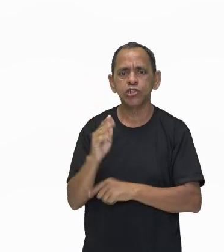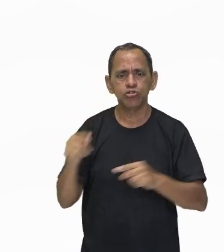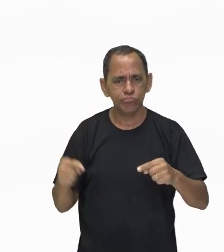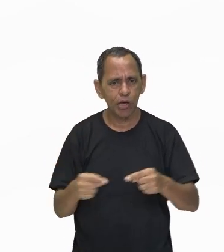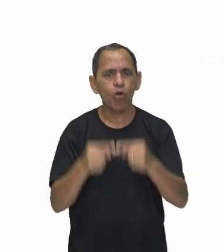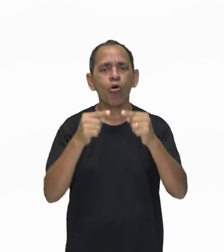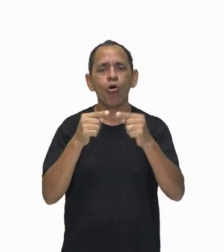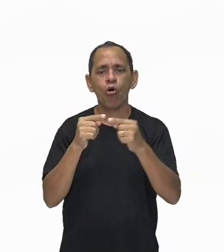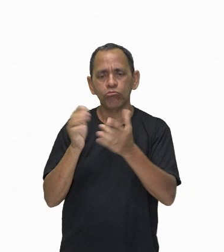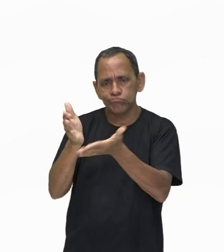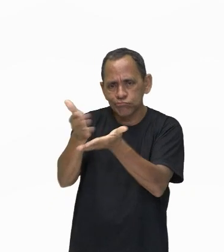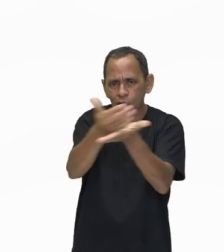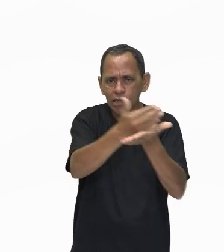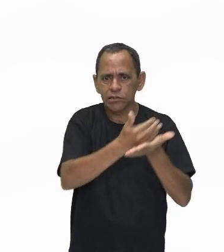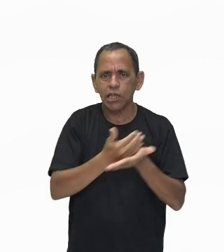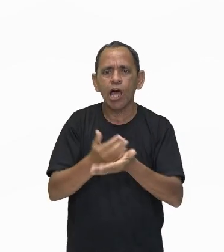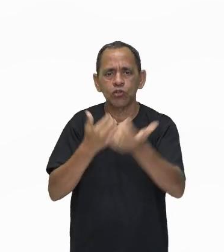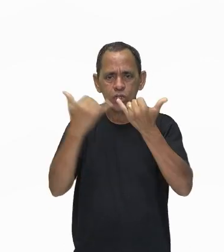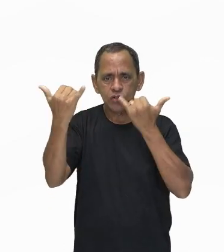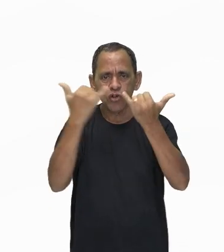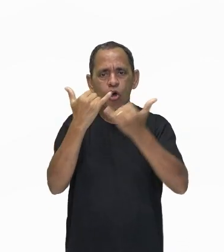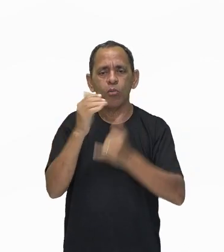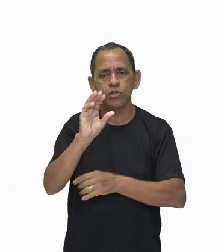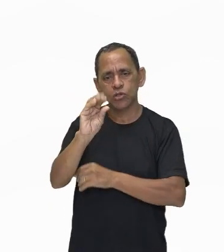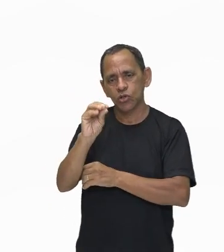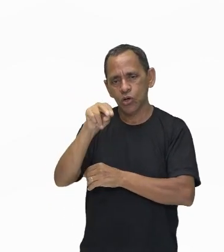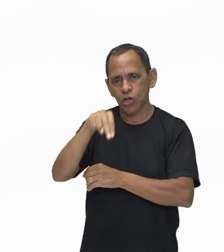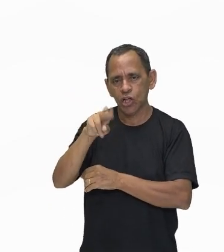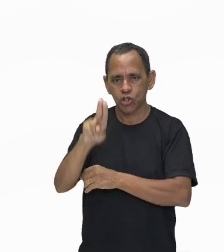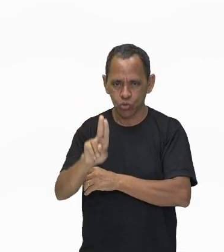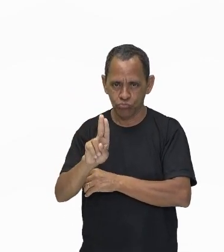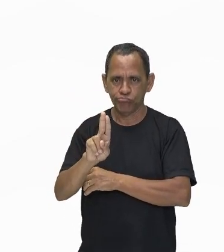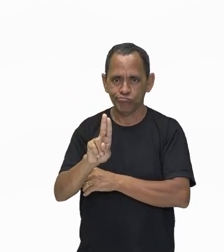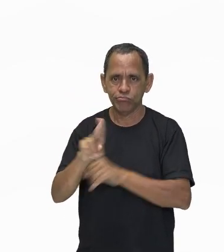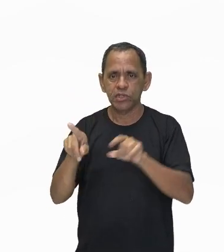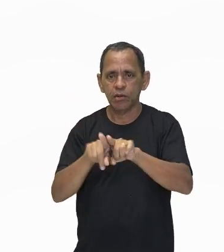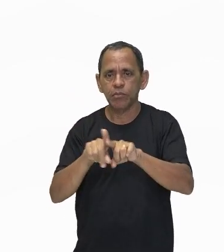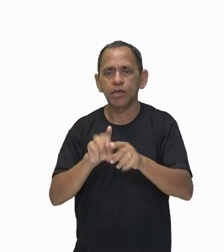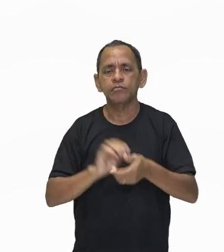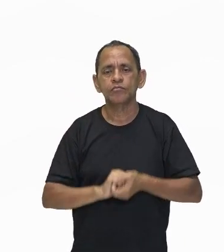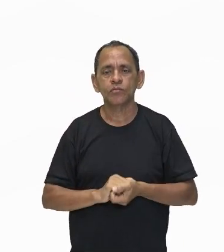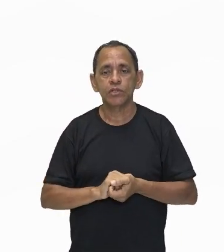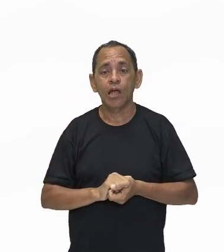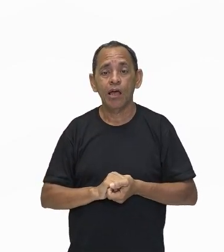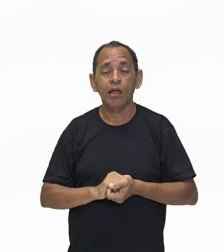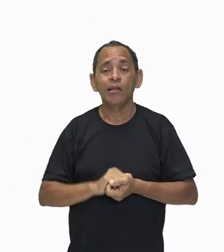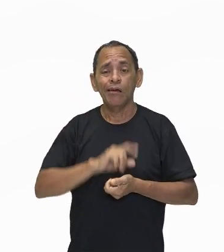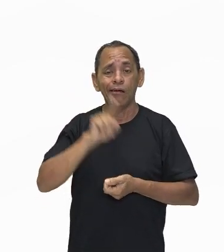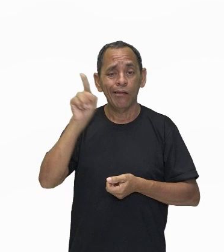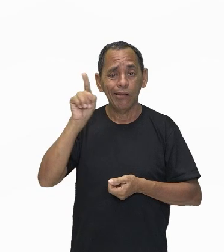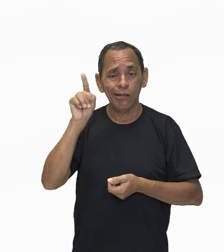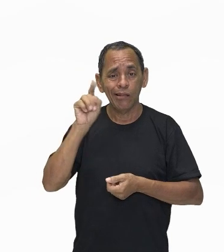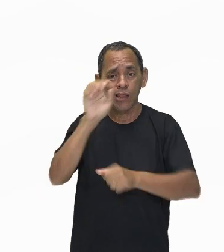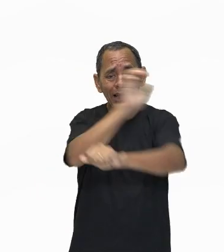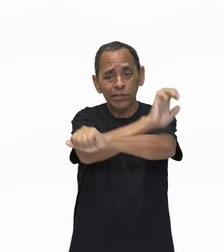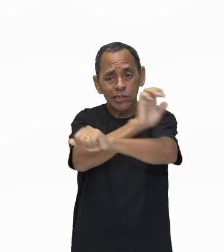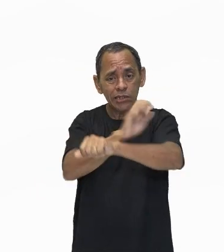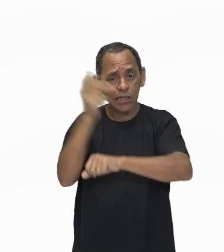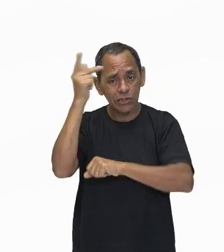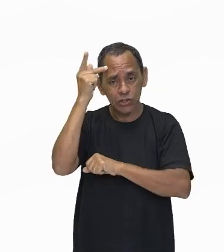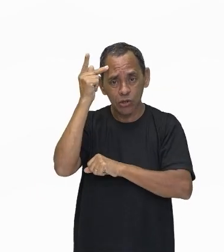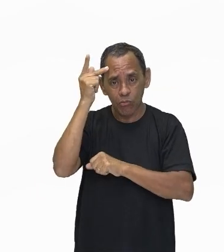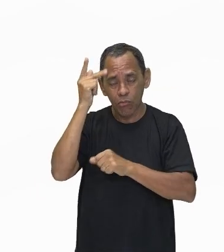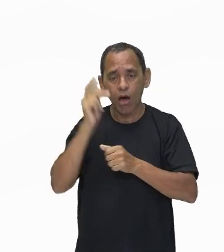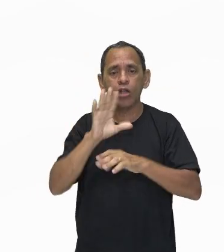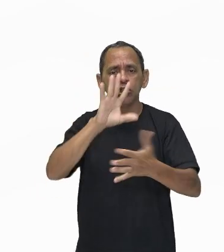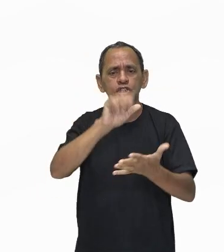da Organização das Nações Unidas, a ONU. Somente no estado de São Paulo são registradas ao menos